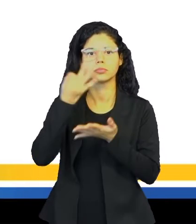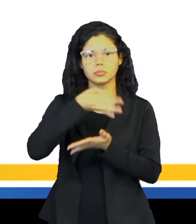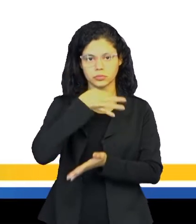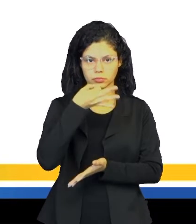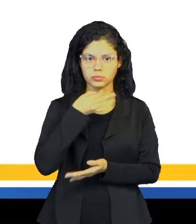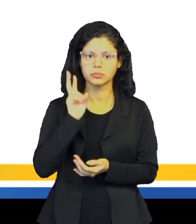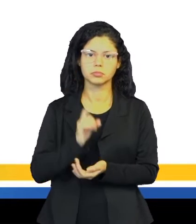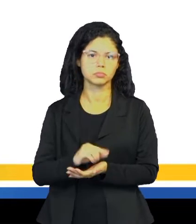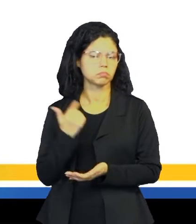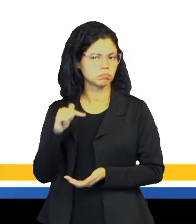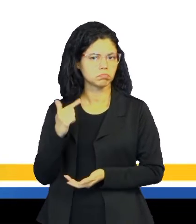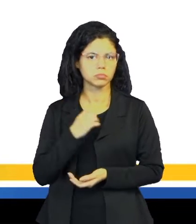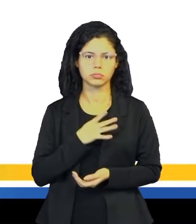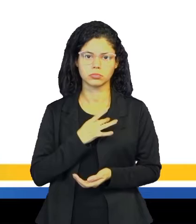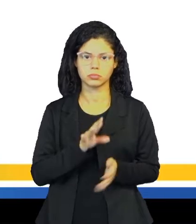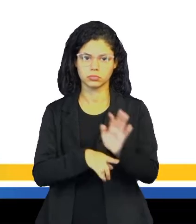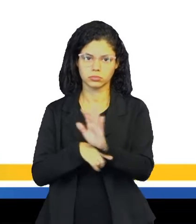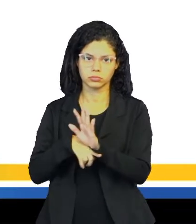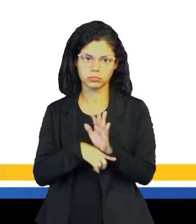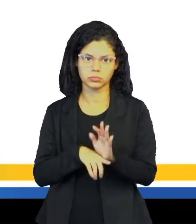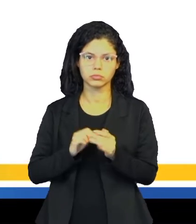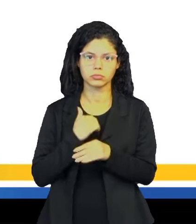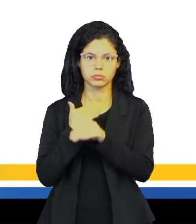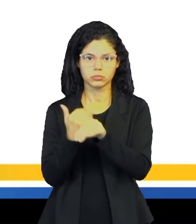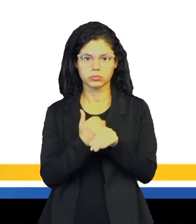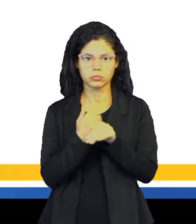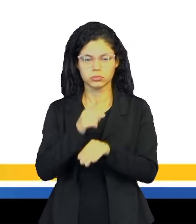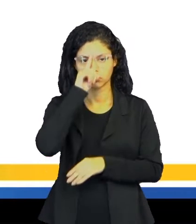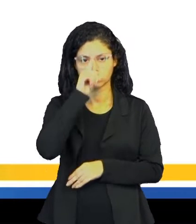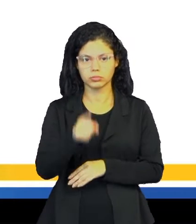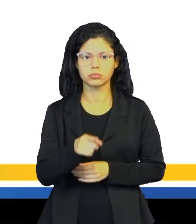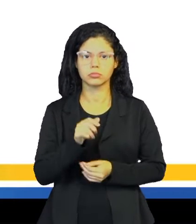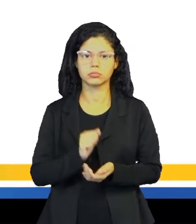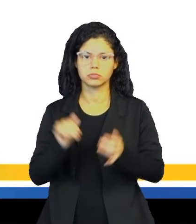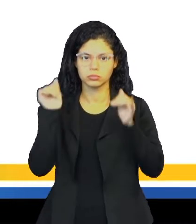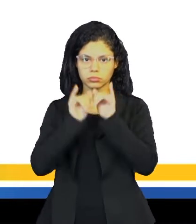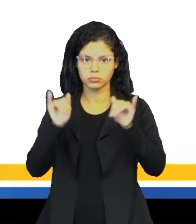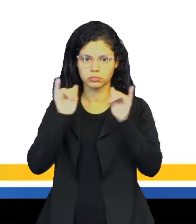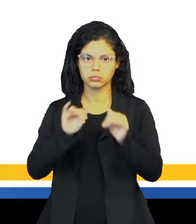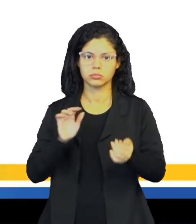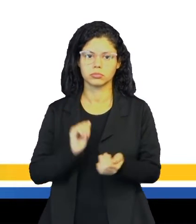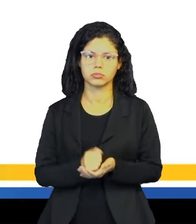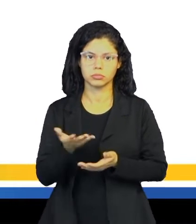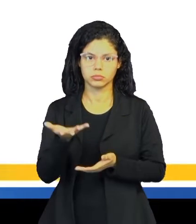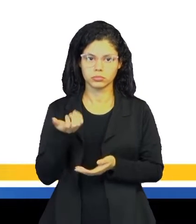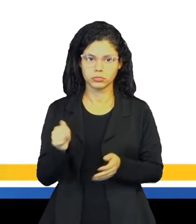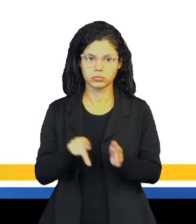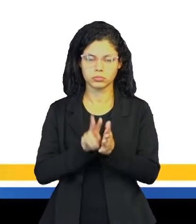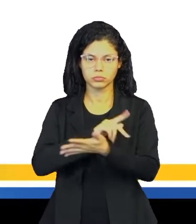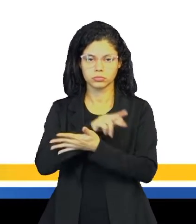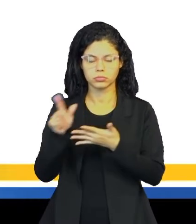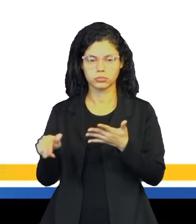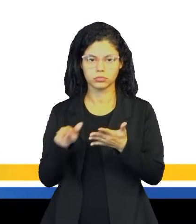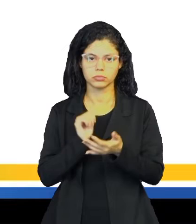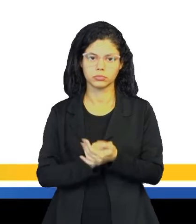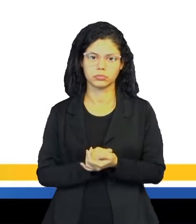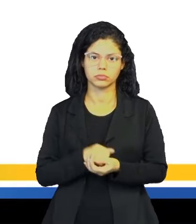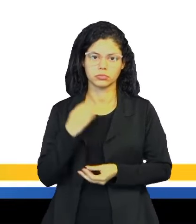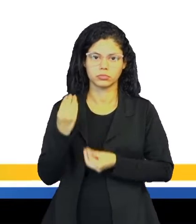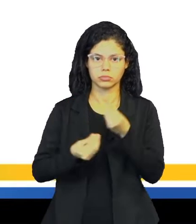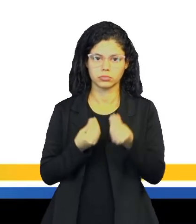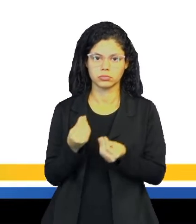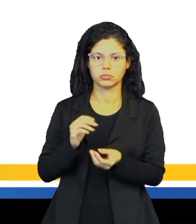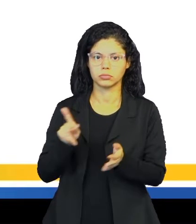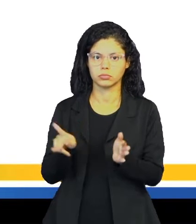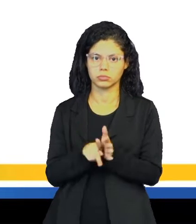suas opiniões sem medo de represálias, né? Igualmente, autoriza que as informações sejam recebidas por diversos meios,